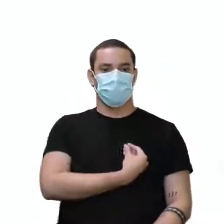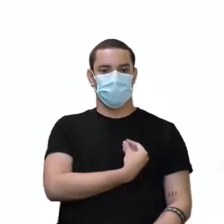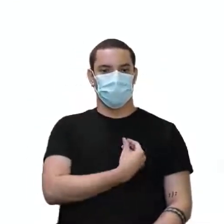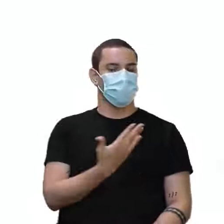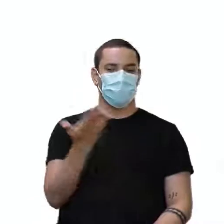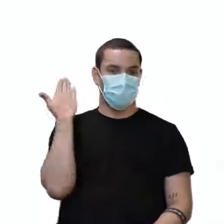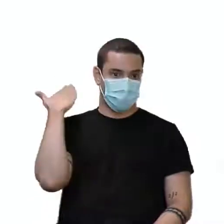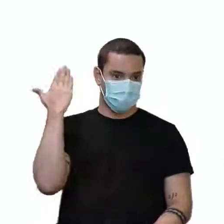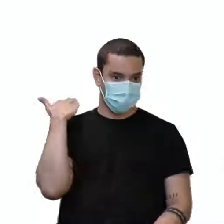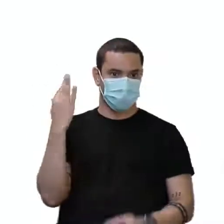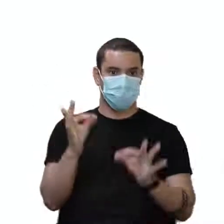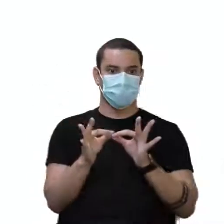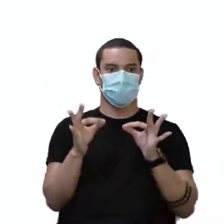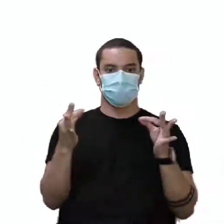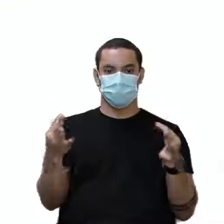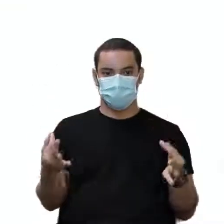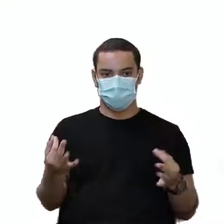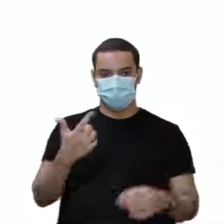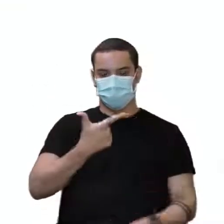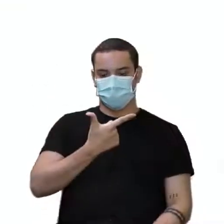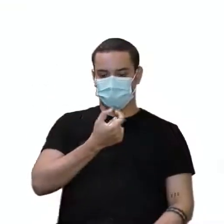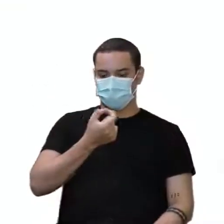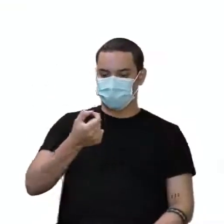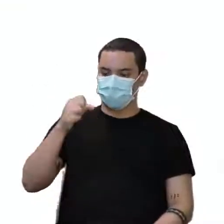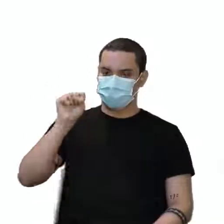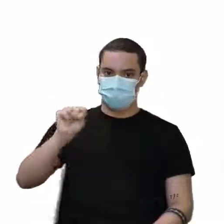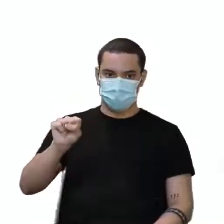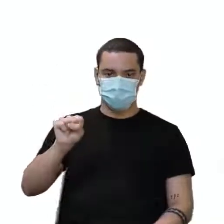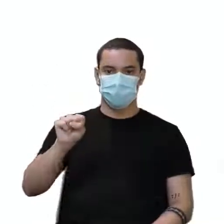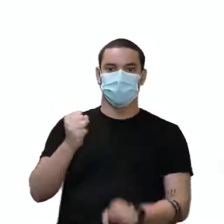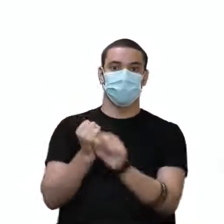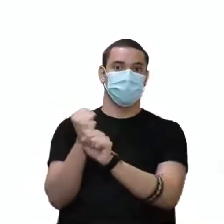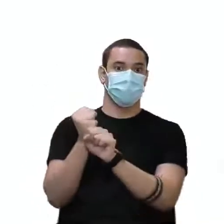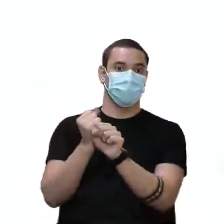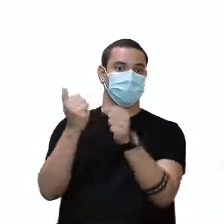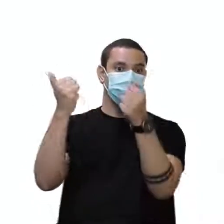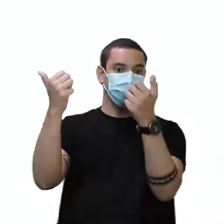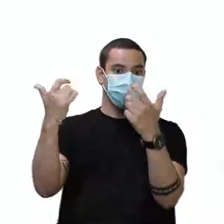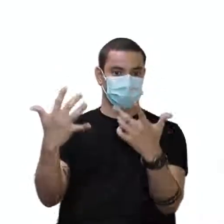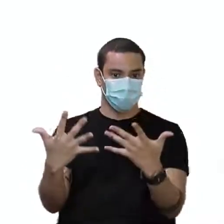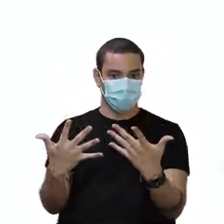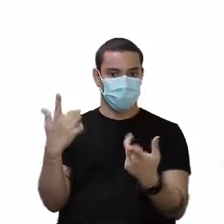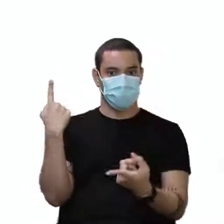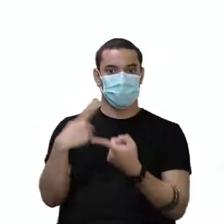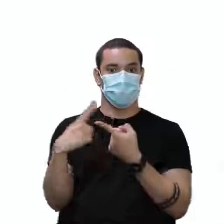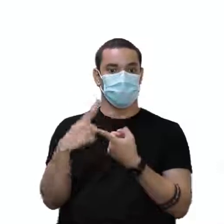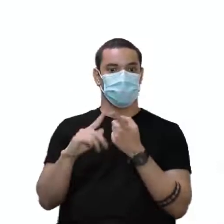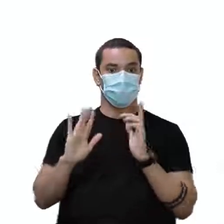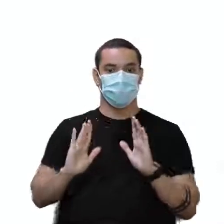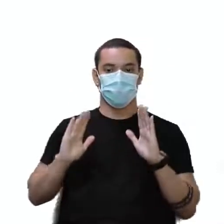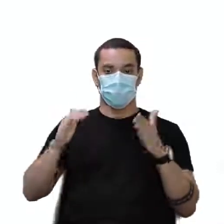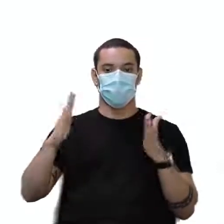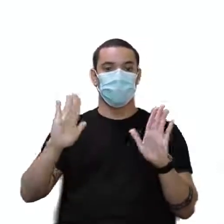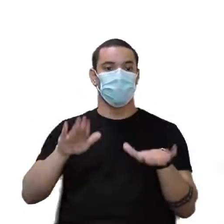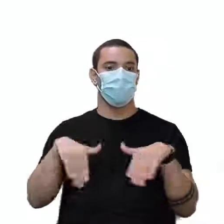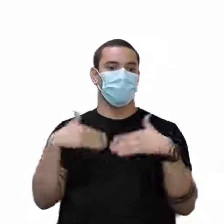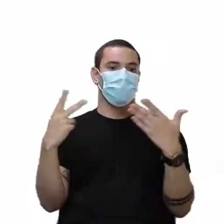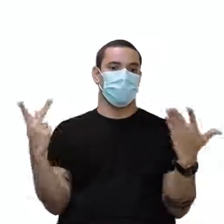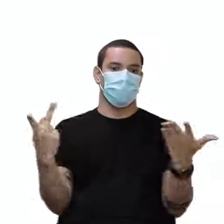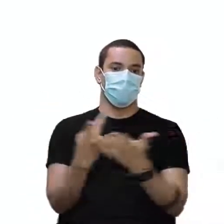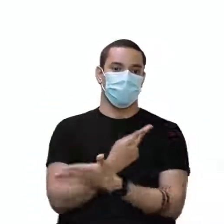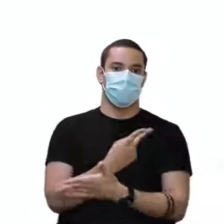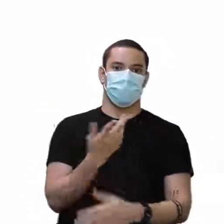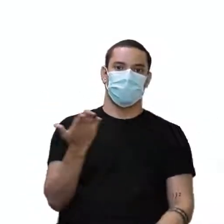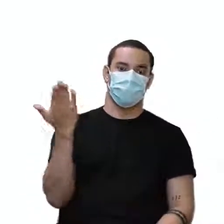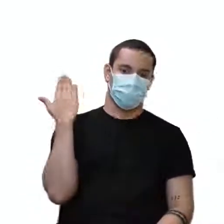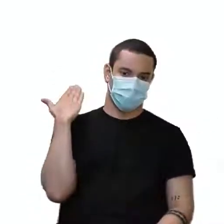ela estudou espanhol há muito tempo atrás, lá em 2008, a pessoa usou o passado simples porque focou